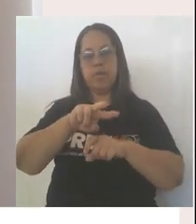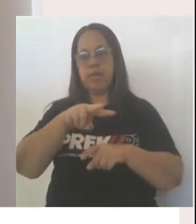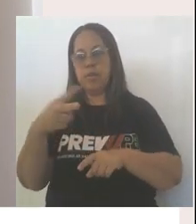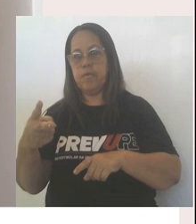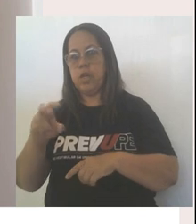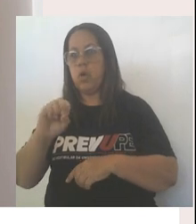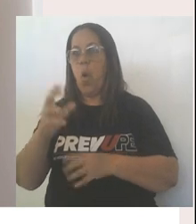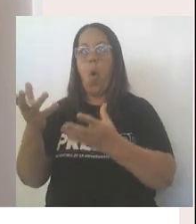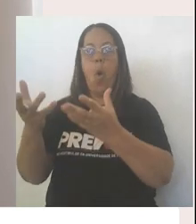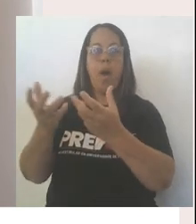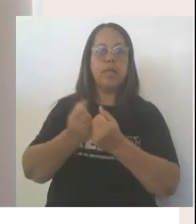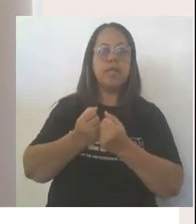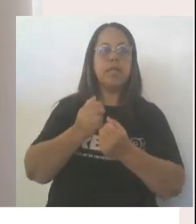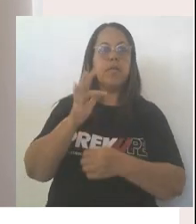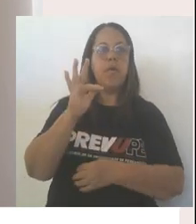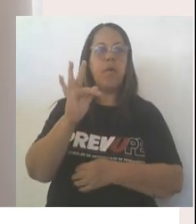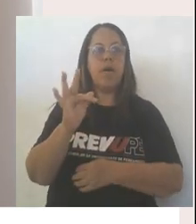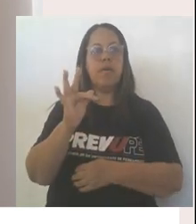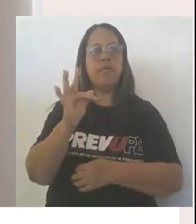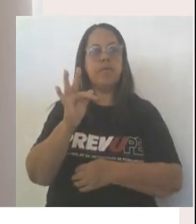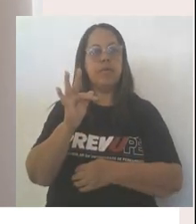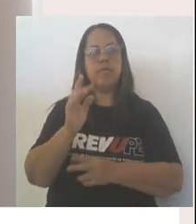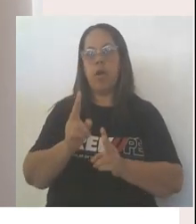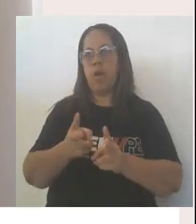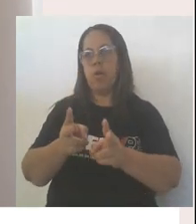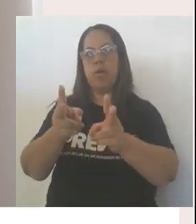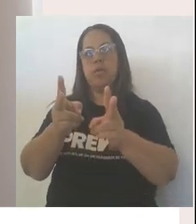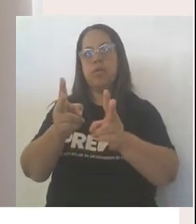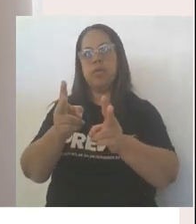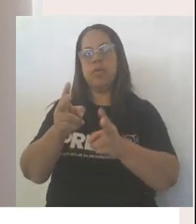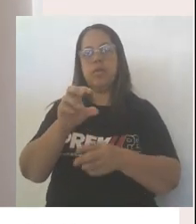eletrodo. E o F é a constante de Faraday,